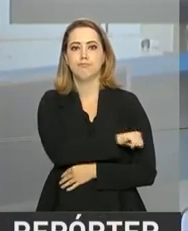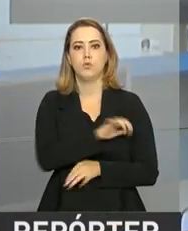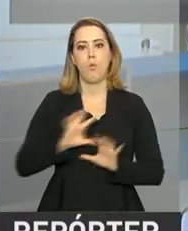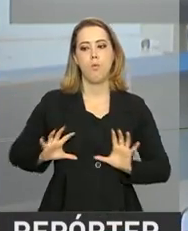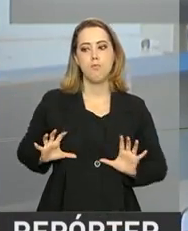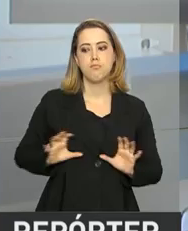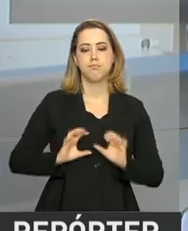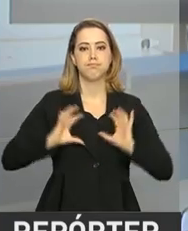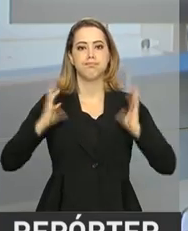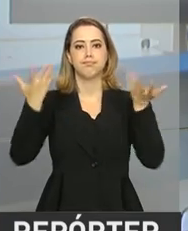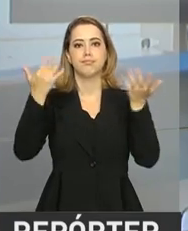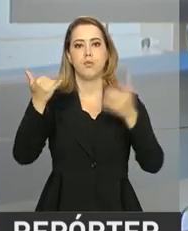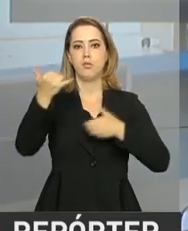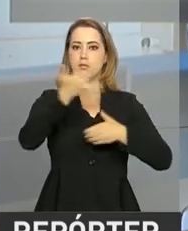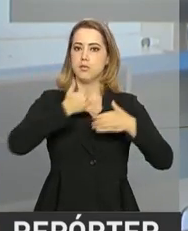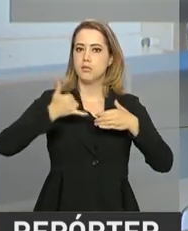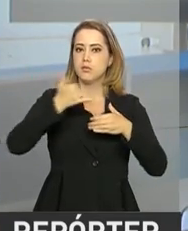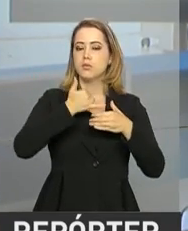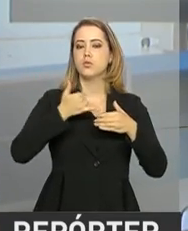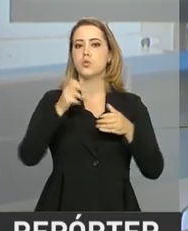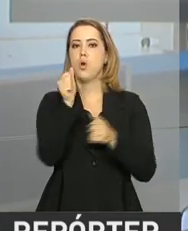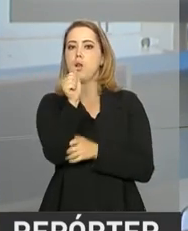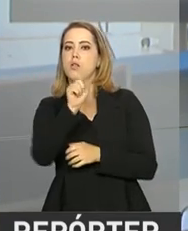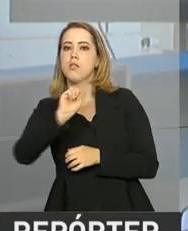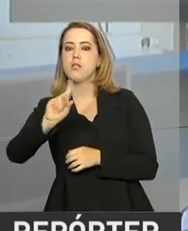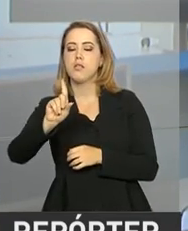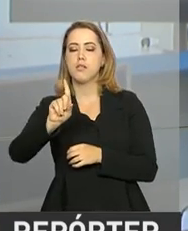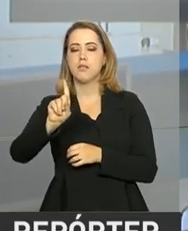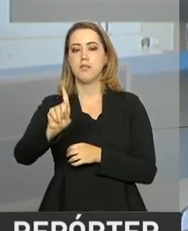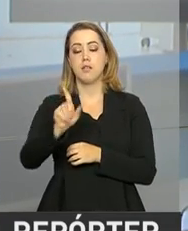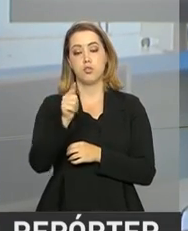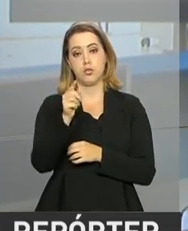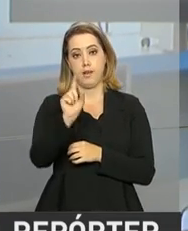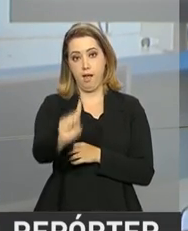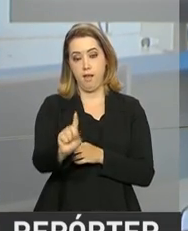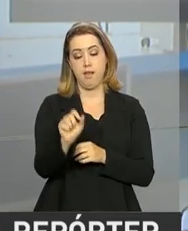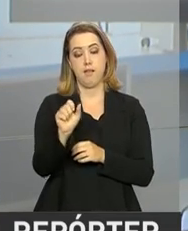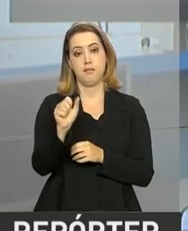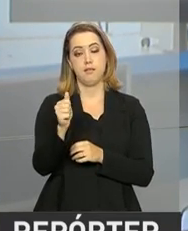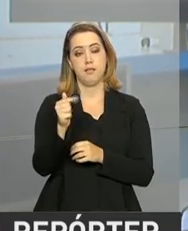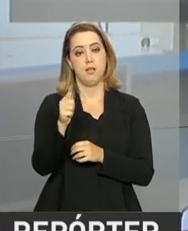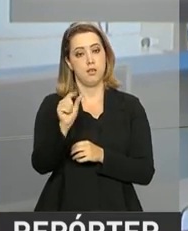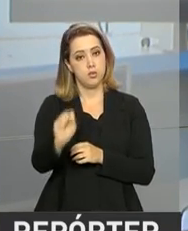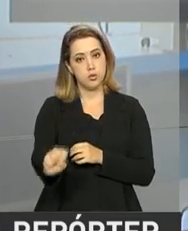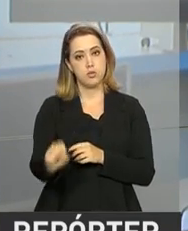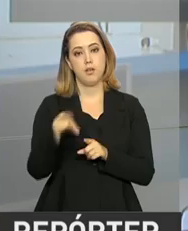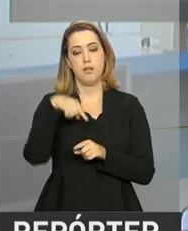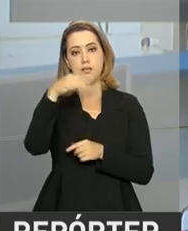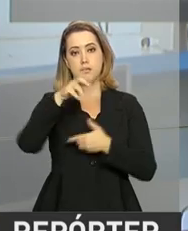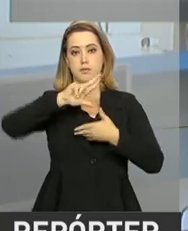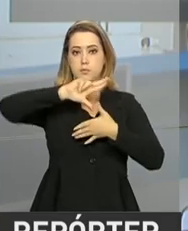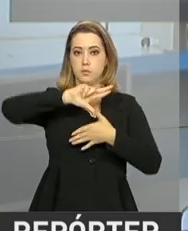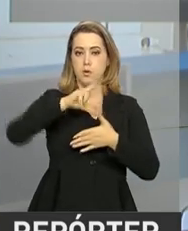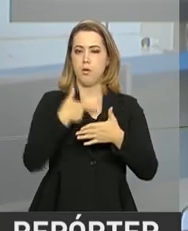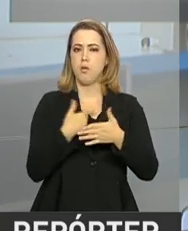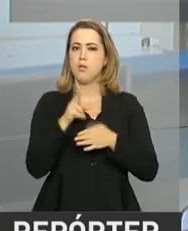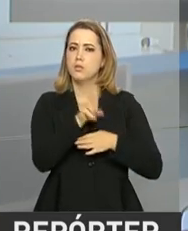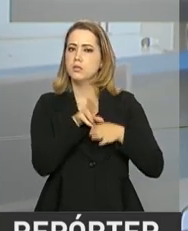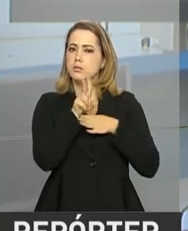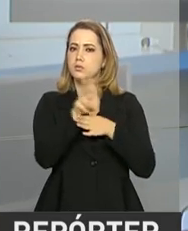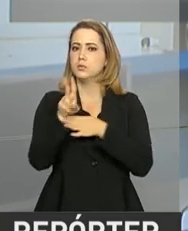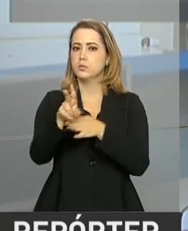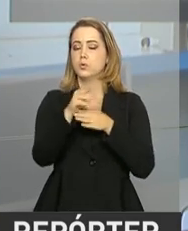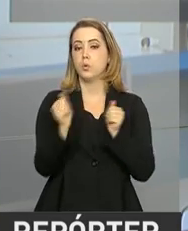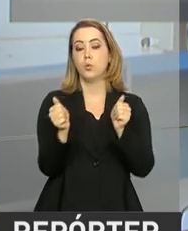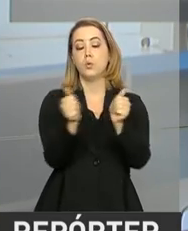maior evento de óleo e gás da América Latina. O presidente Michel Temer participou e defendeu a parceria entre o poder público e a